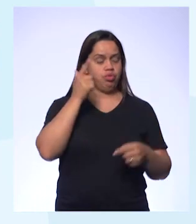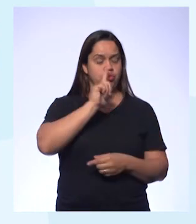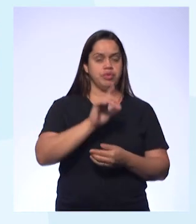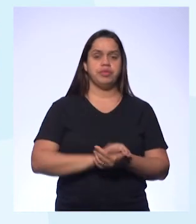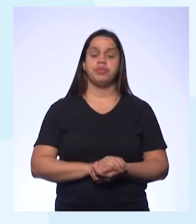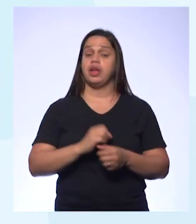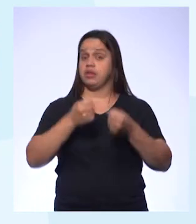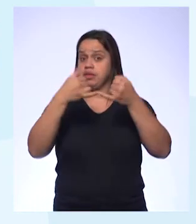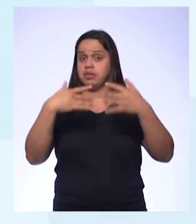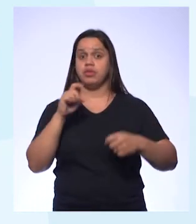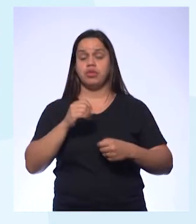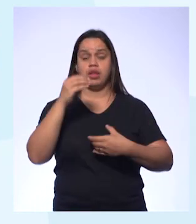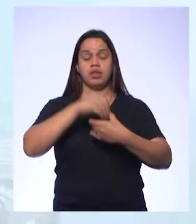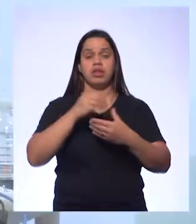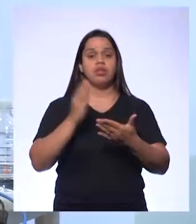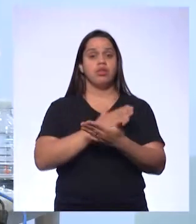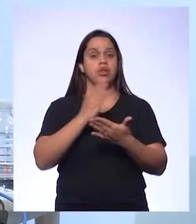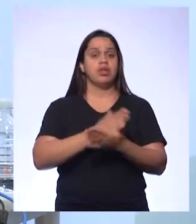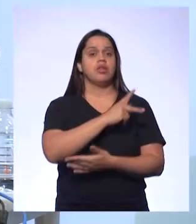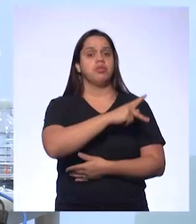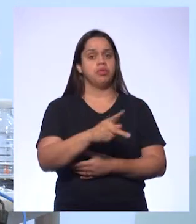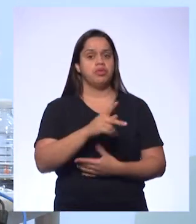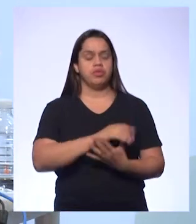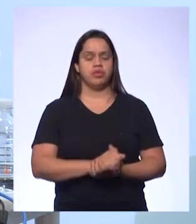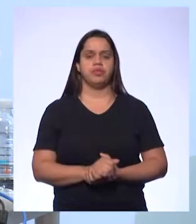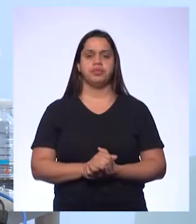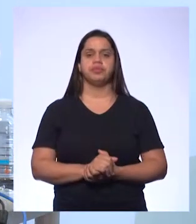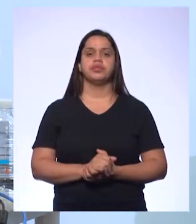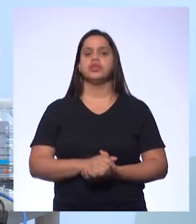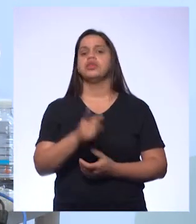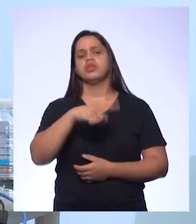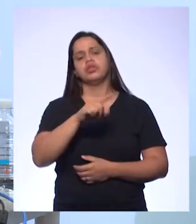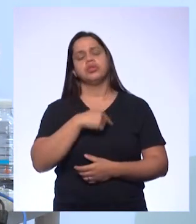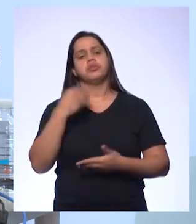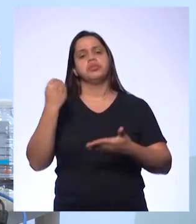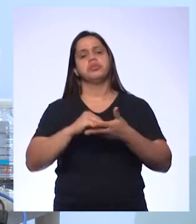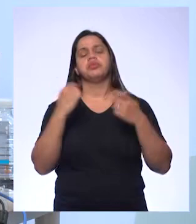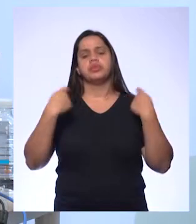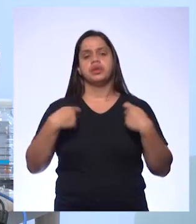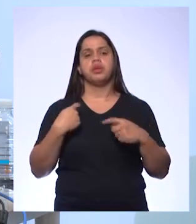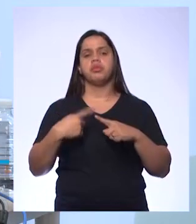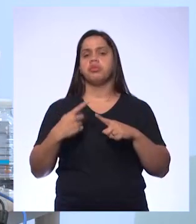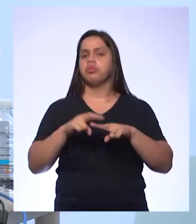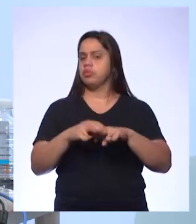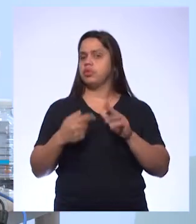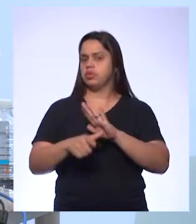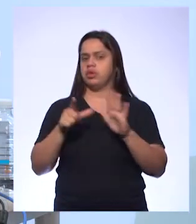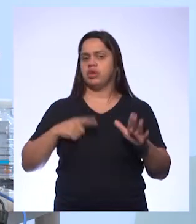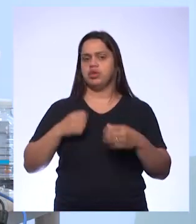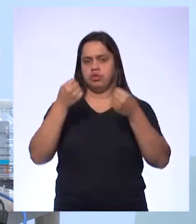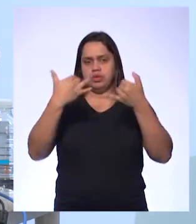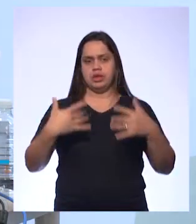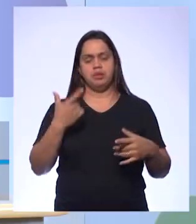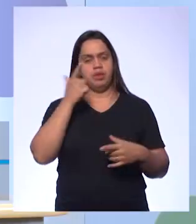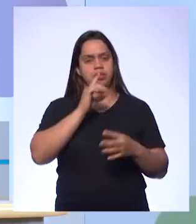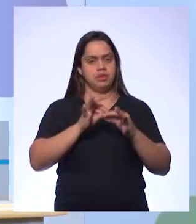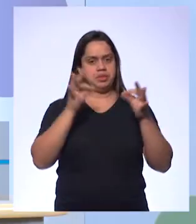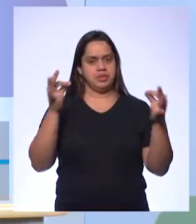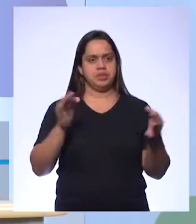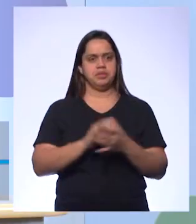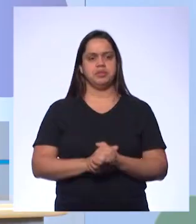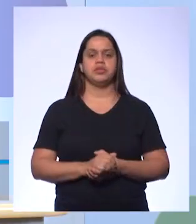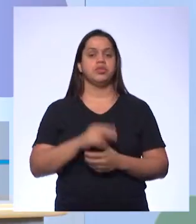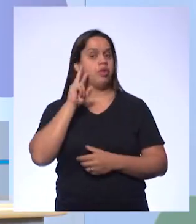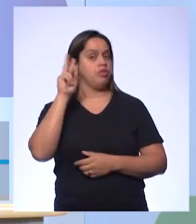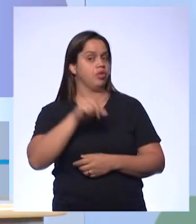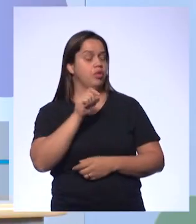Essa definição está no caderno do professor. Então, sim, a gente tinha que colocar. Por isso que eu expliquei um pouquinho antes, até para simplificar, certo? Só se atente ali,